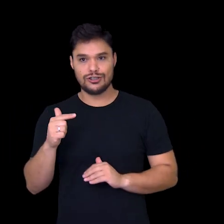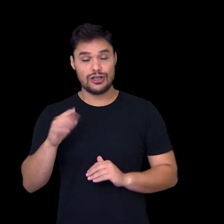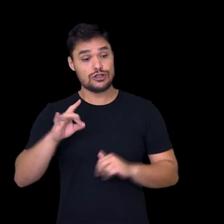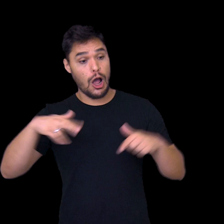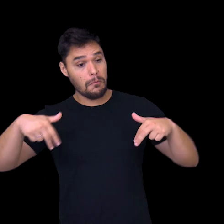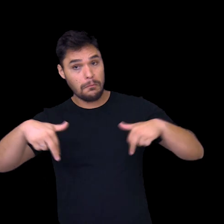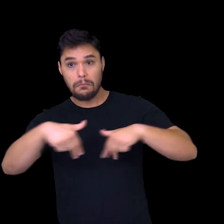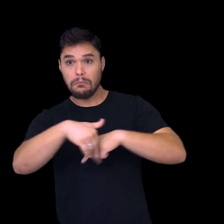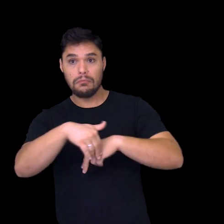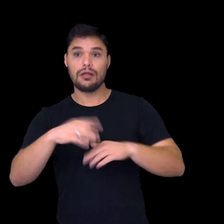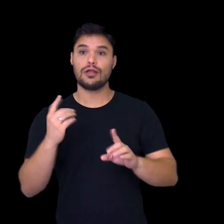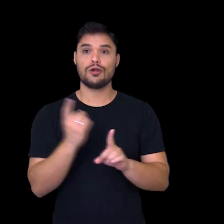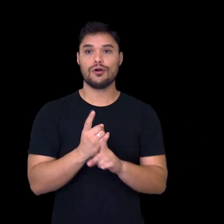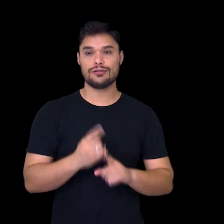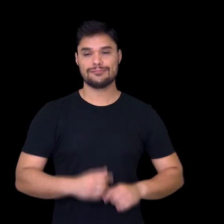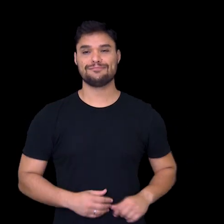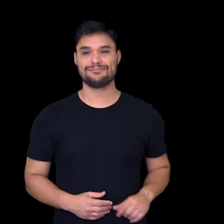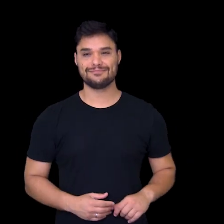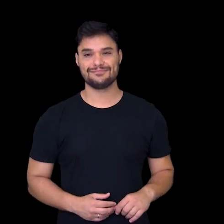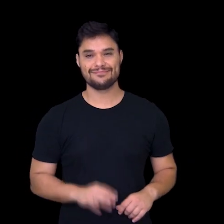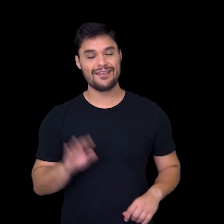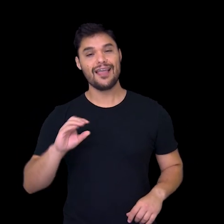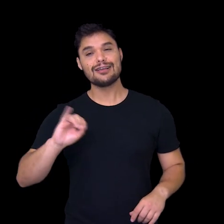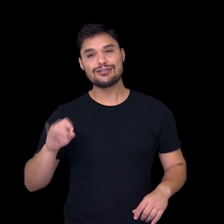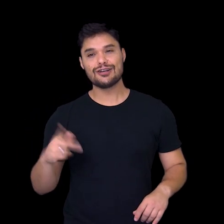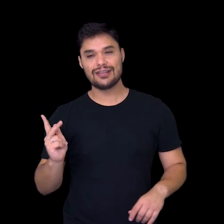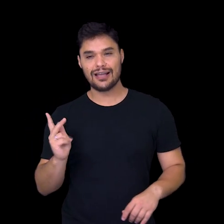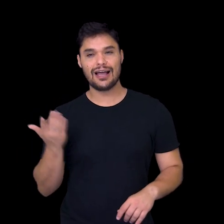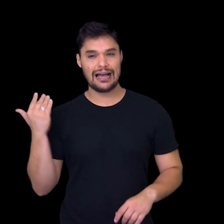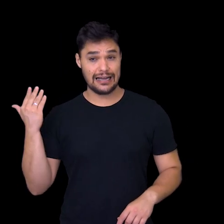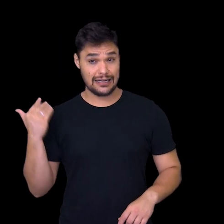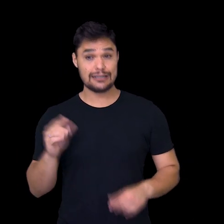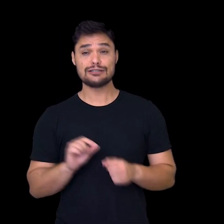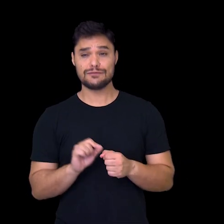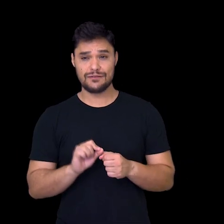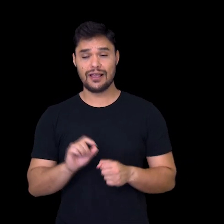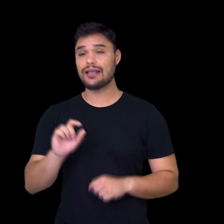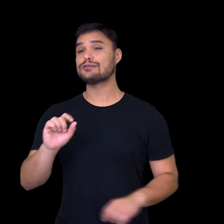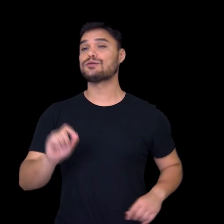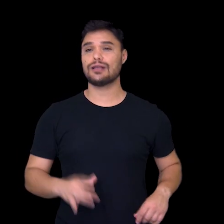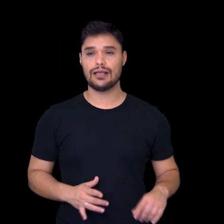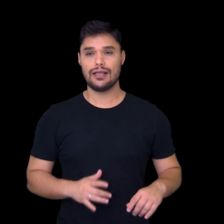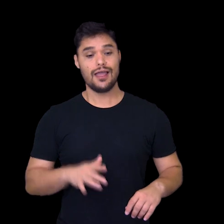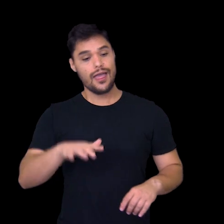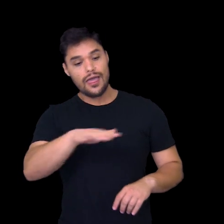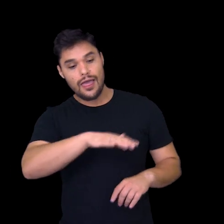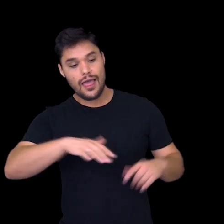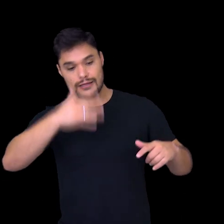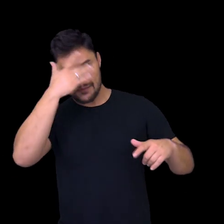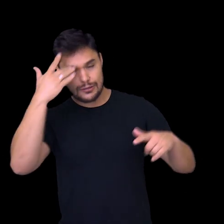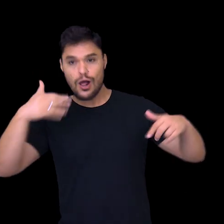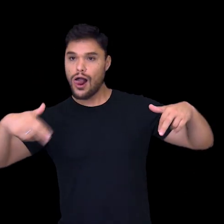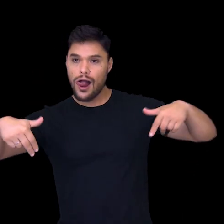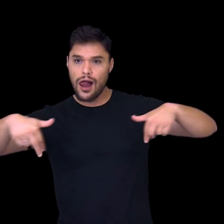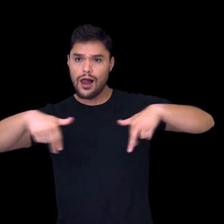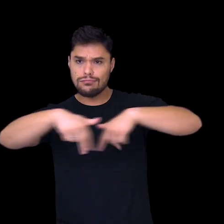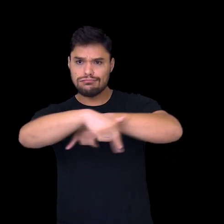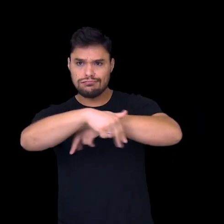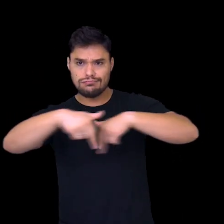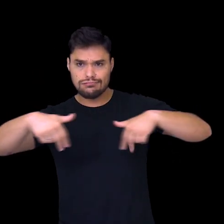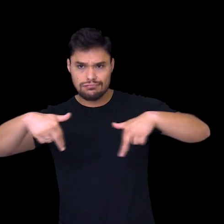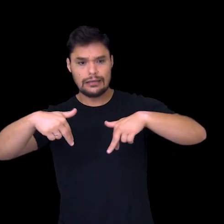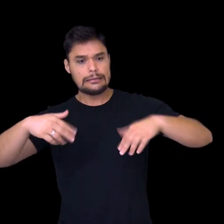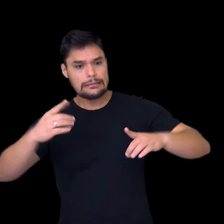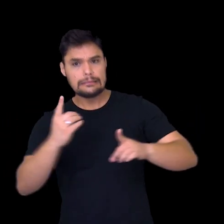o que JK... Estou aqui poetizando um pouquinho. O que JK fez, a bem da verdade, foi transformar esses encontros